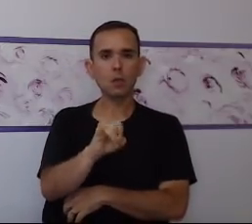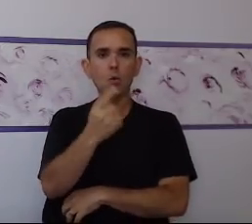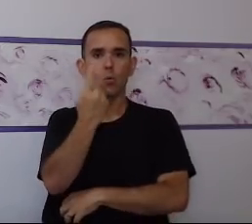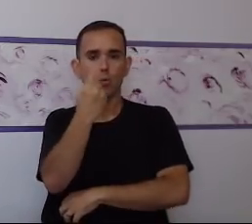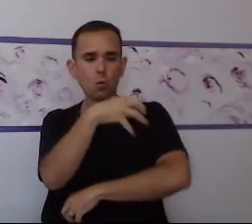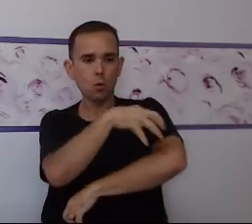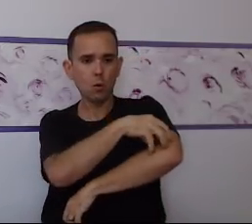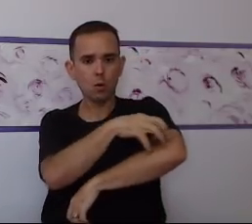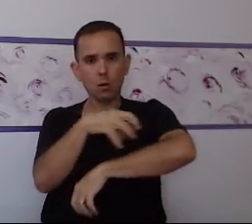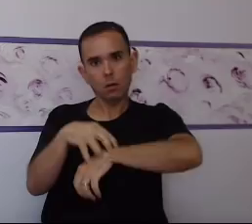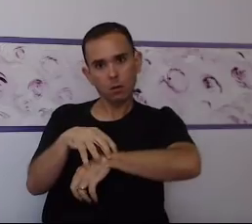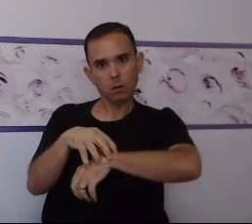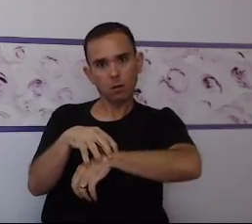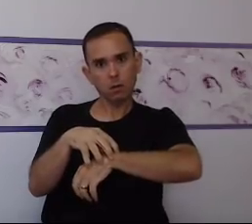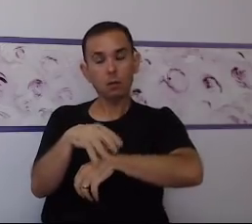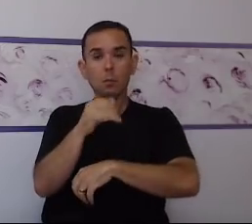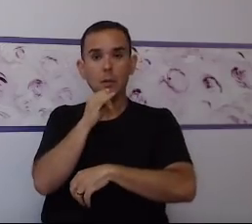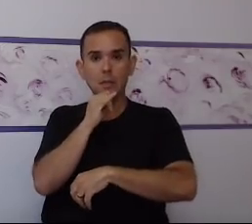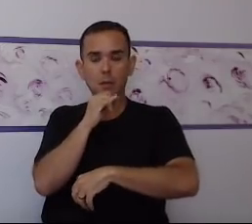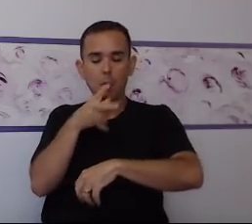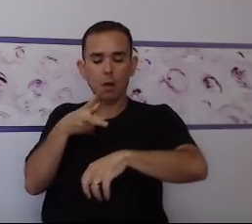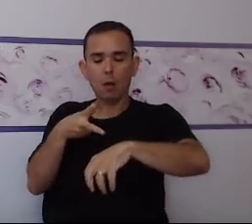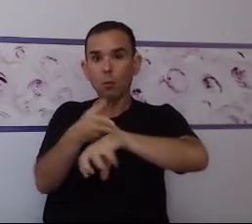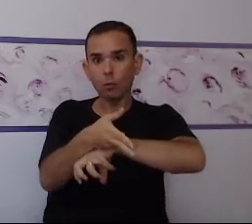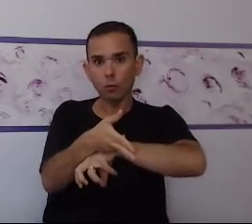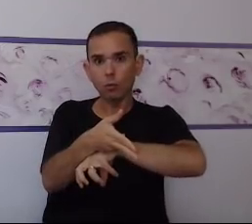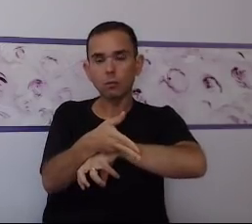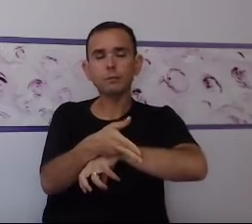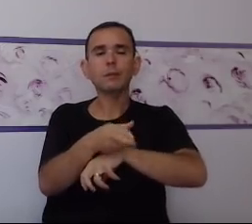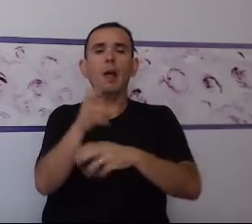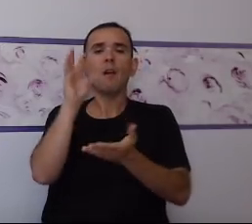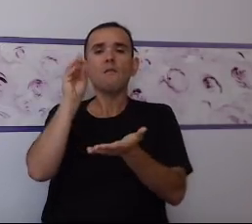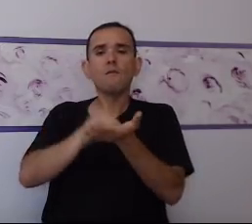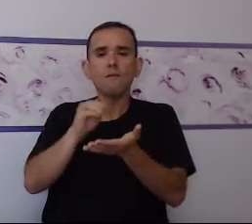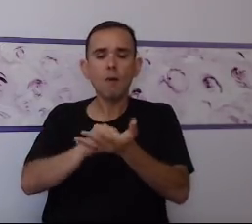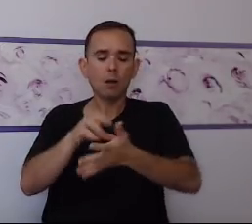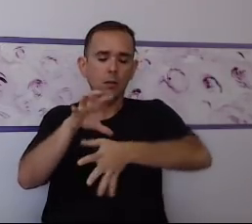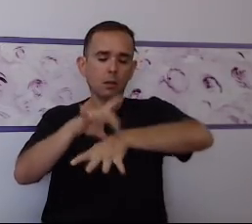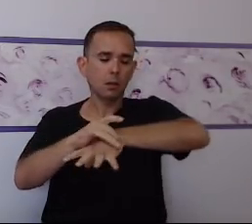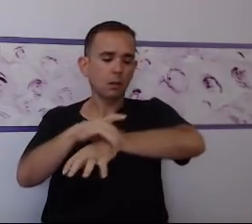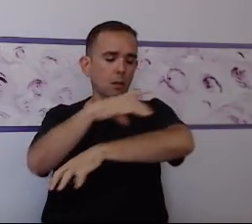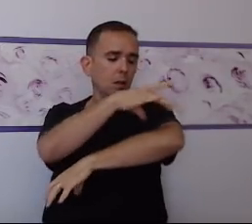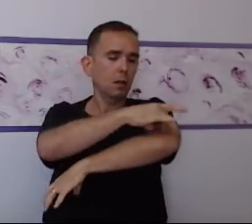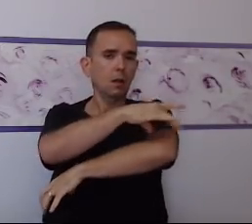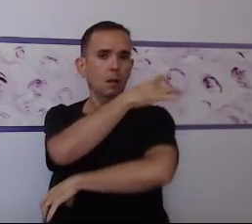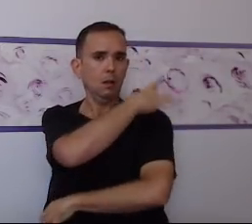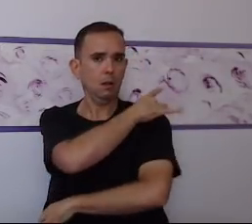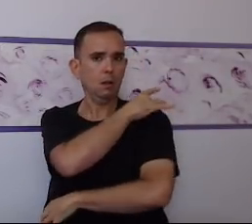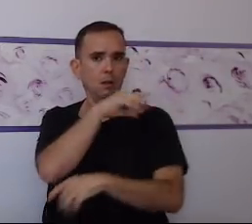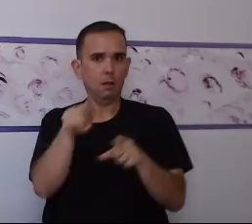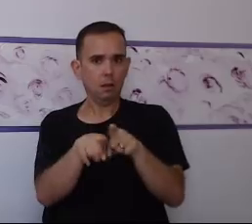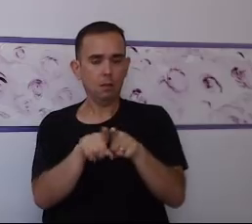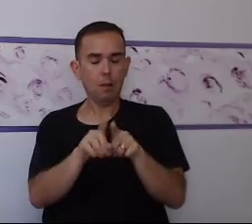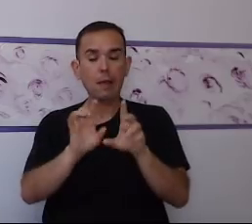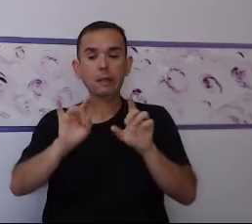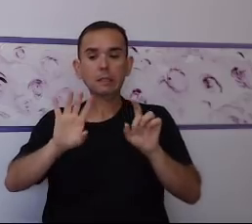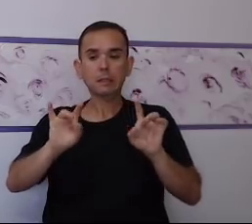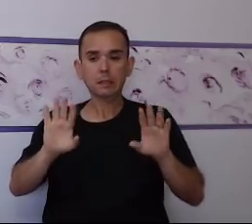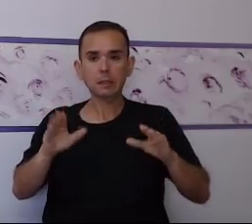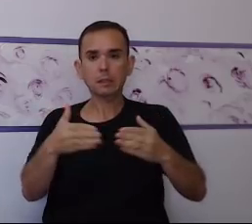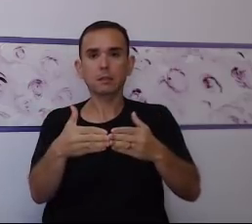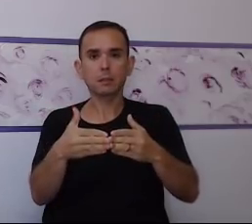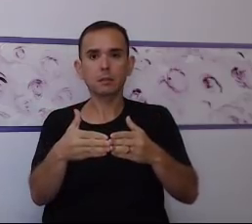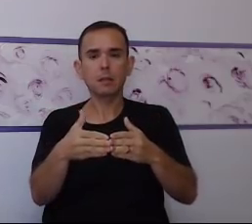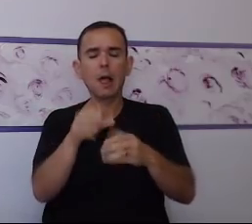hemicorpo, né? No caso, amputações, ausência de membro e, especificamente,